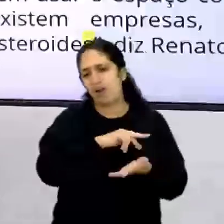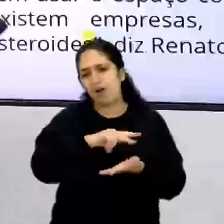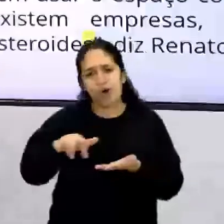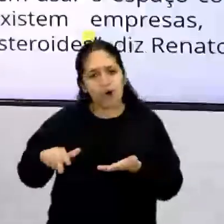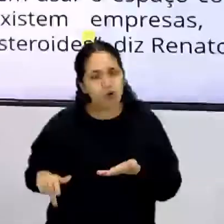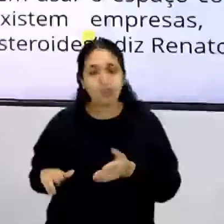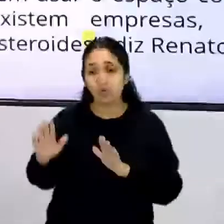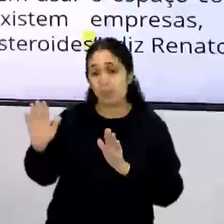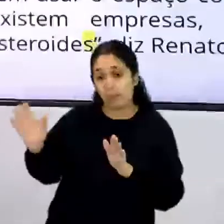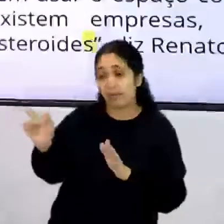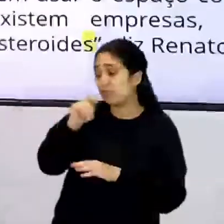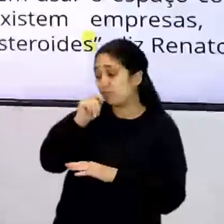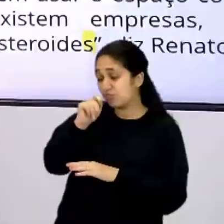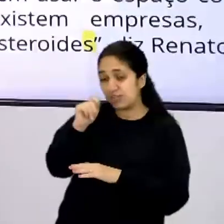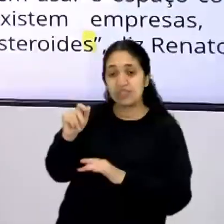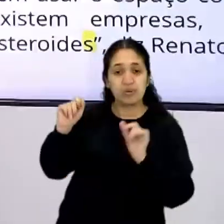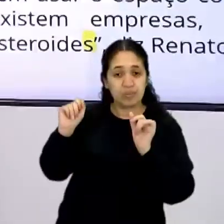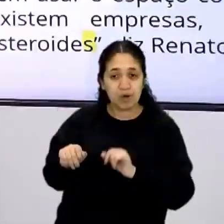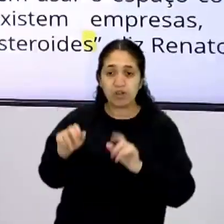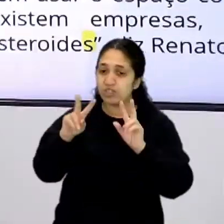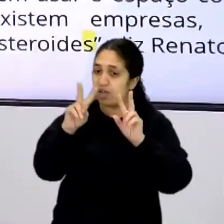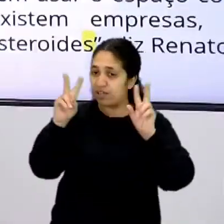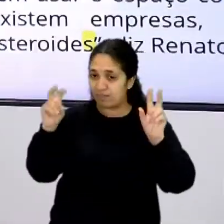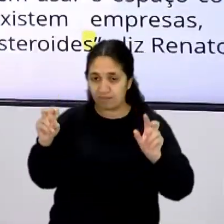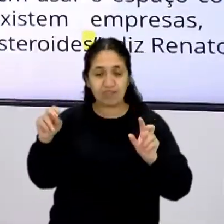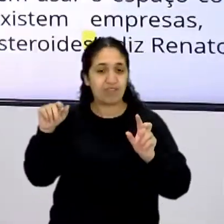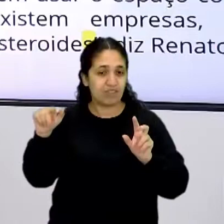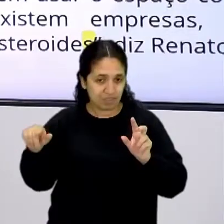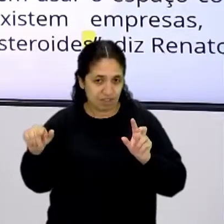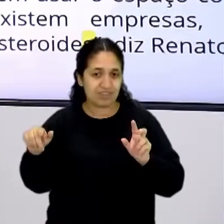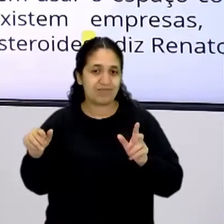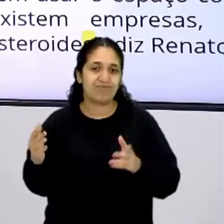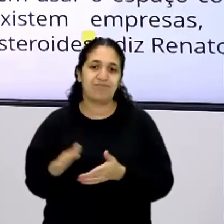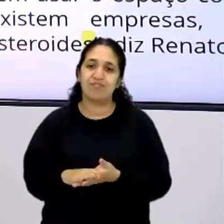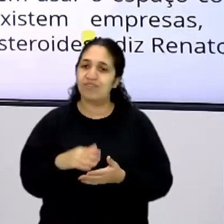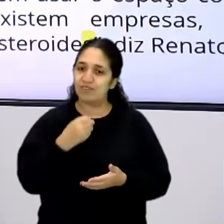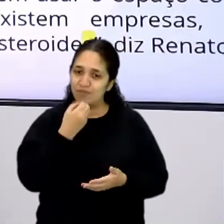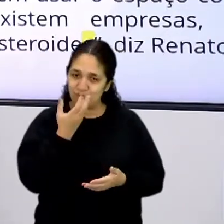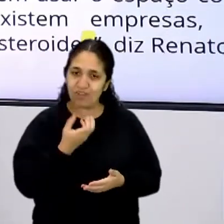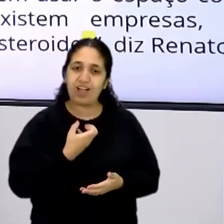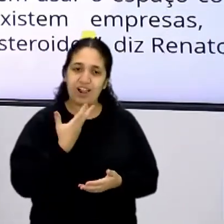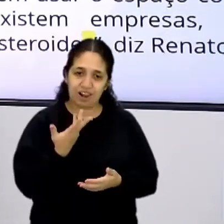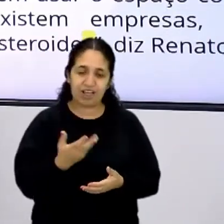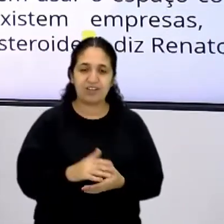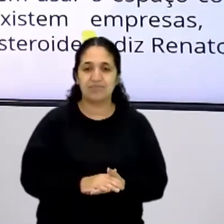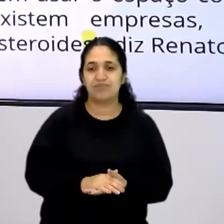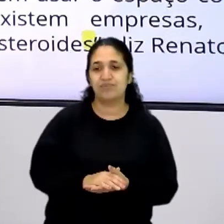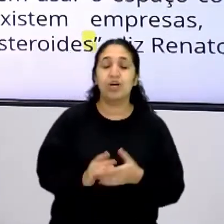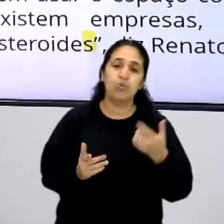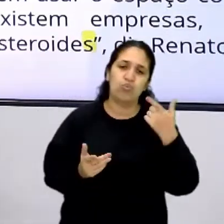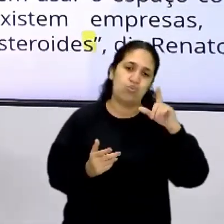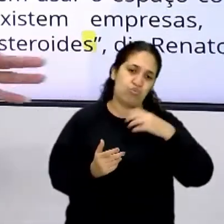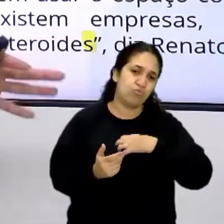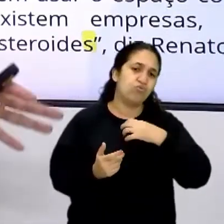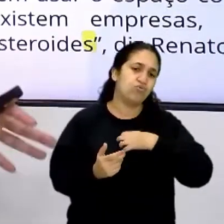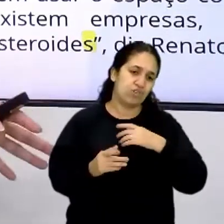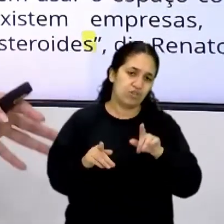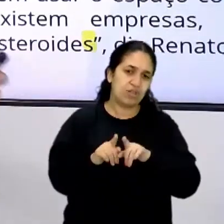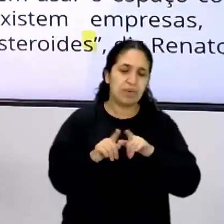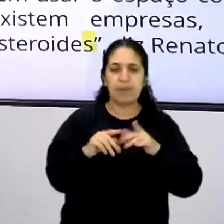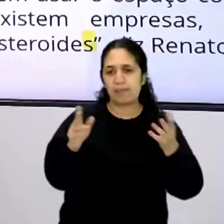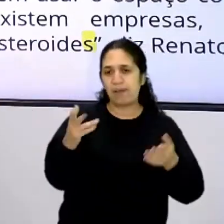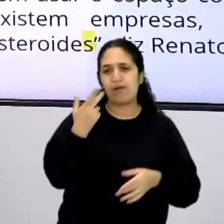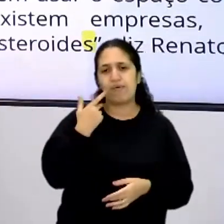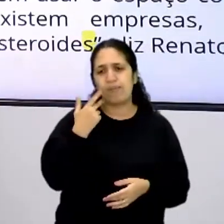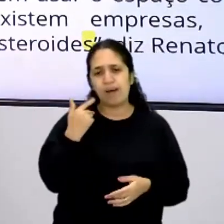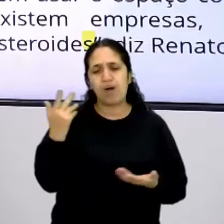no gênero jornalístico, nós marcamos a fala aí com as aspas, tá bom? Há uma outra forma também, mas o mais comum